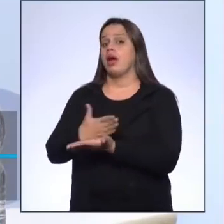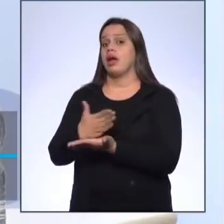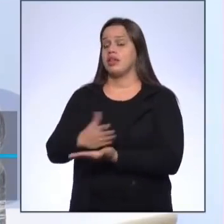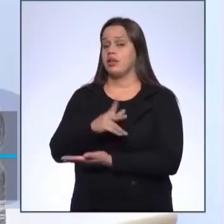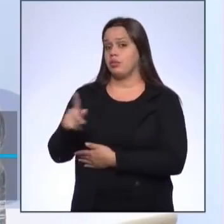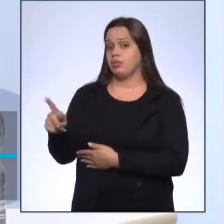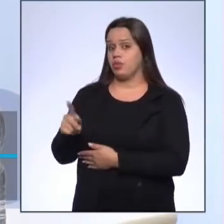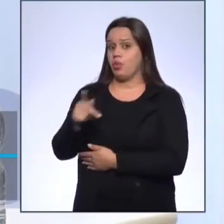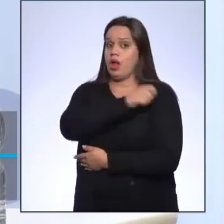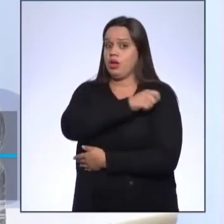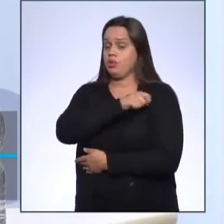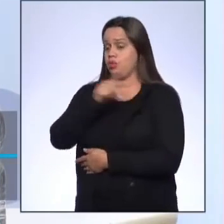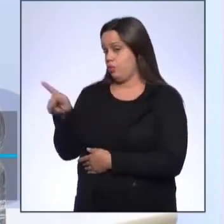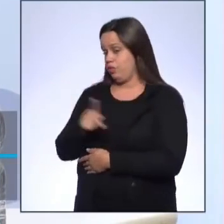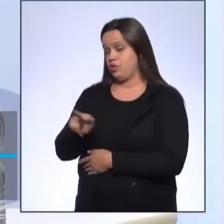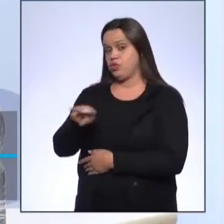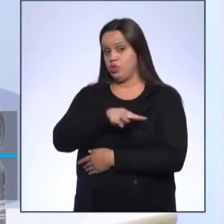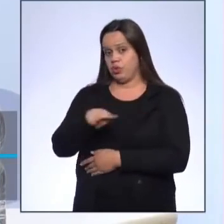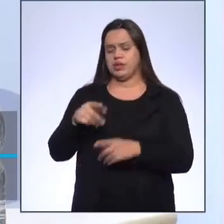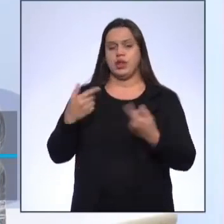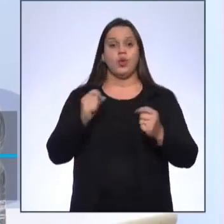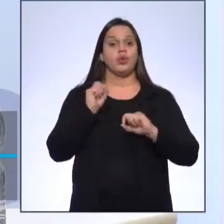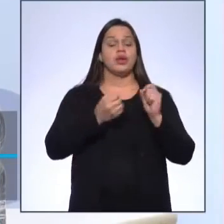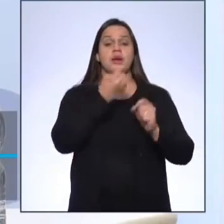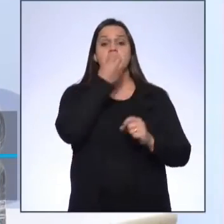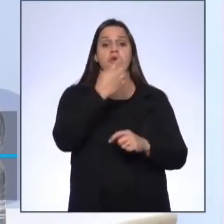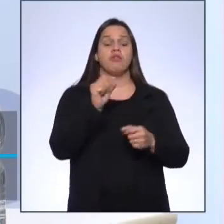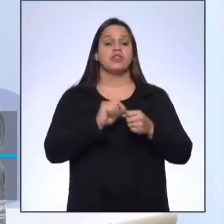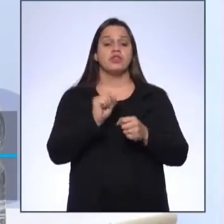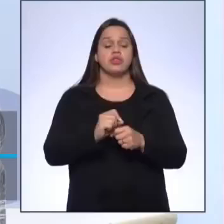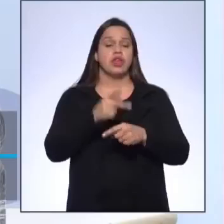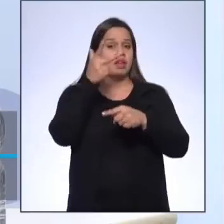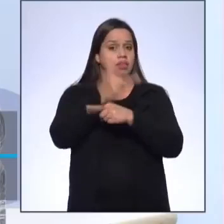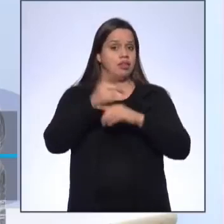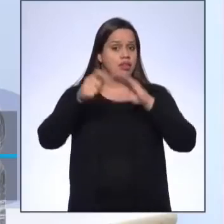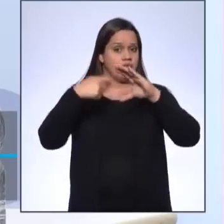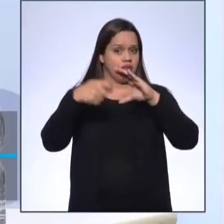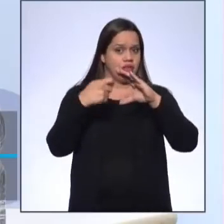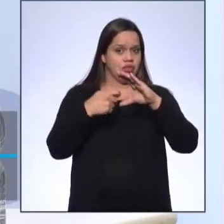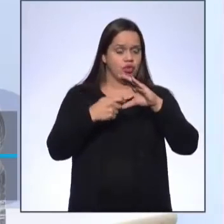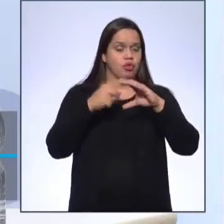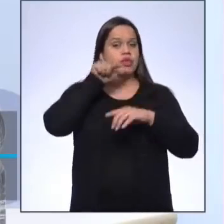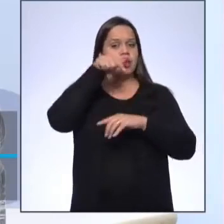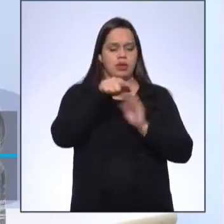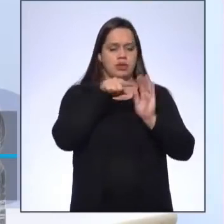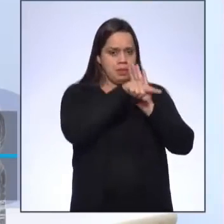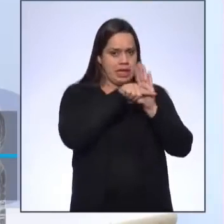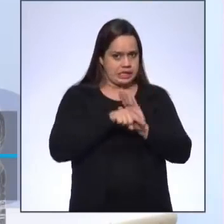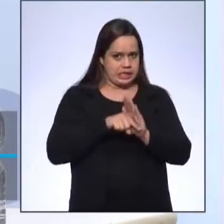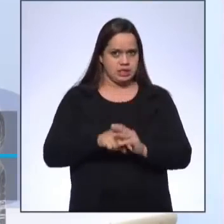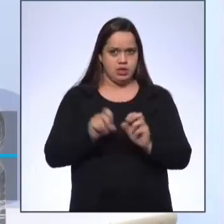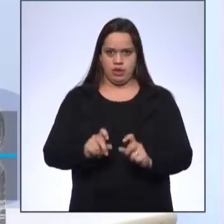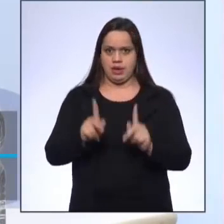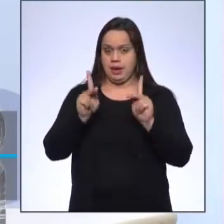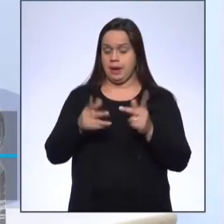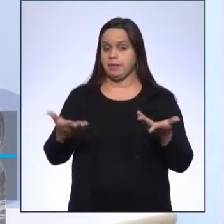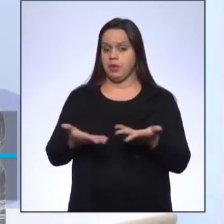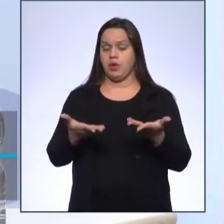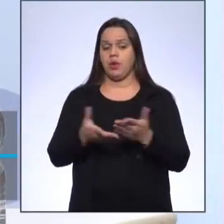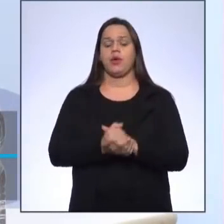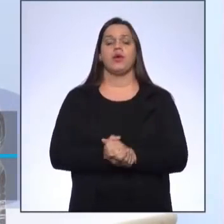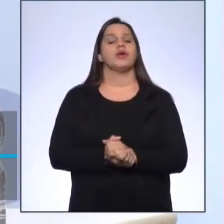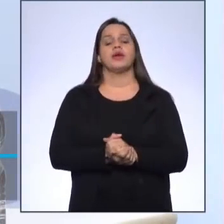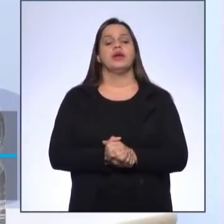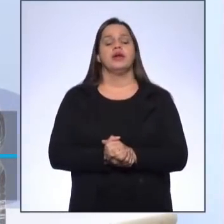que, que é o ideal? Assistir um pedacinho do vídeo do Barbatuques, depois vai pesquisar, tá certo? Vamos lá, eu vou passar para